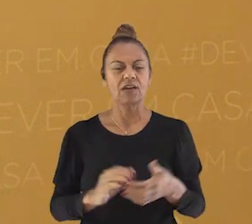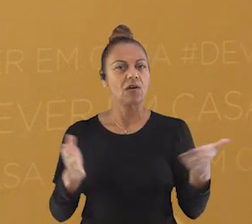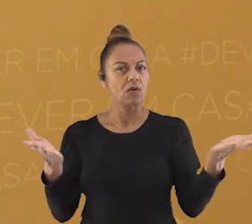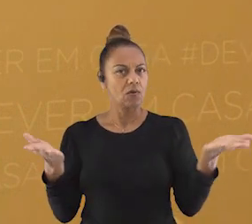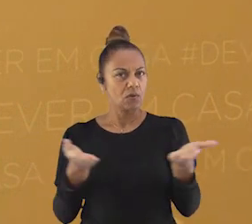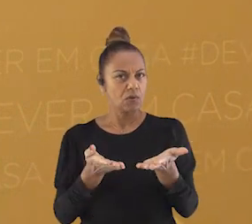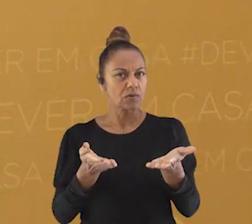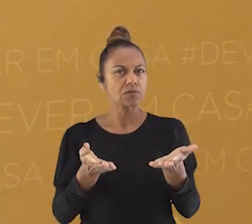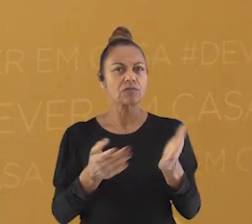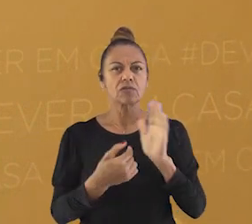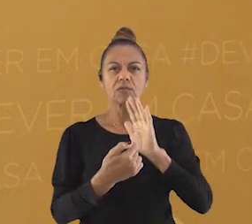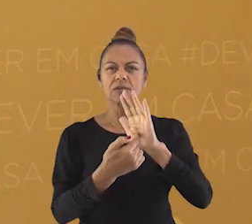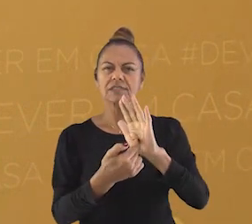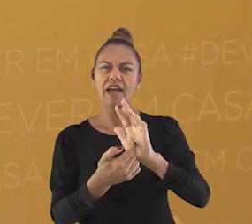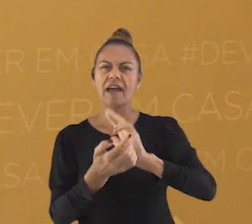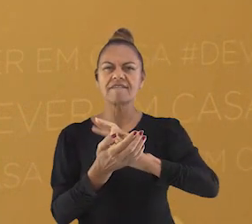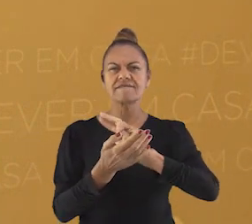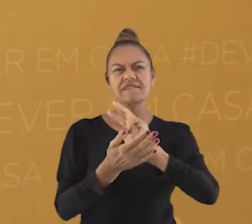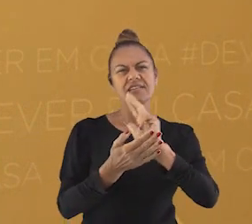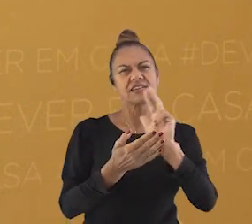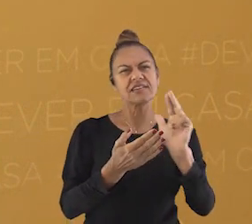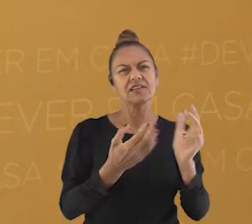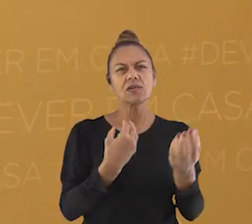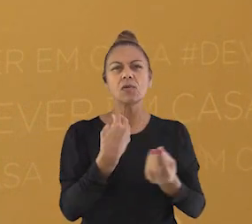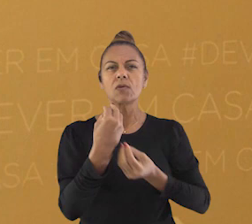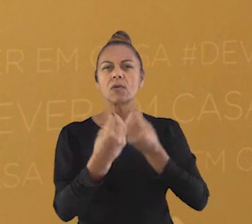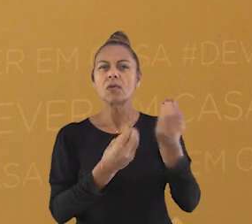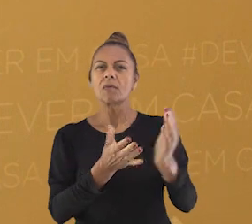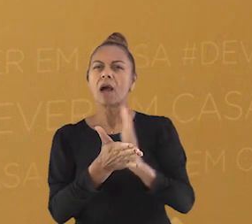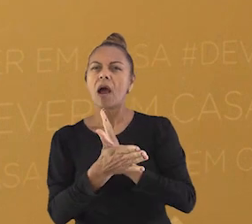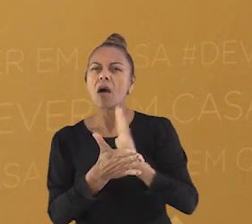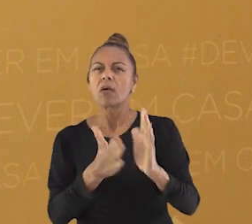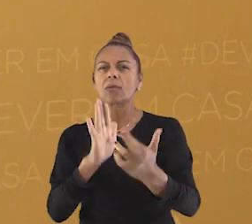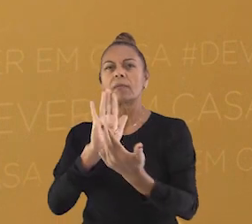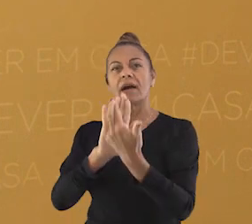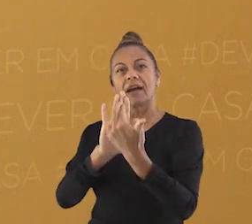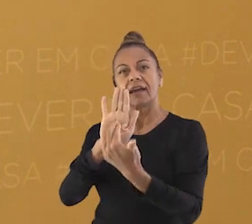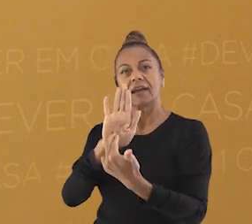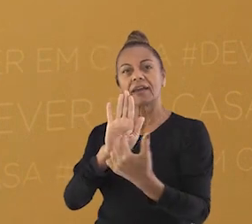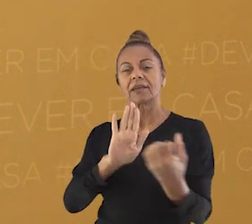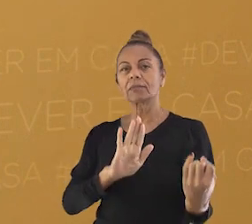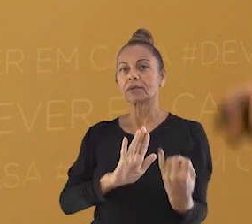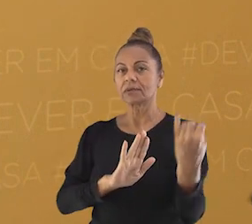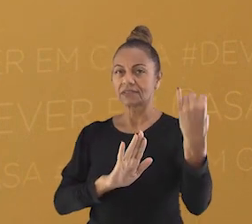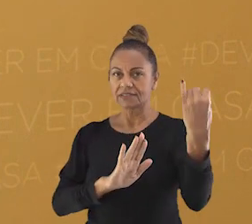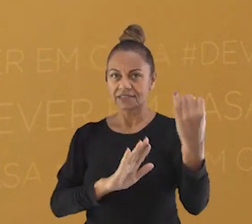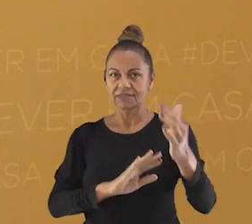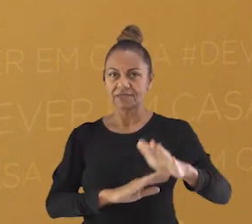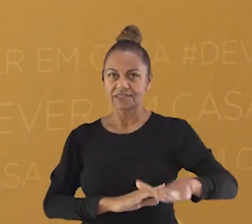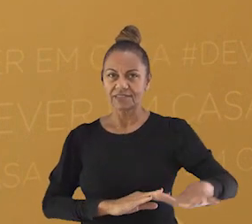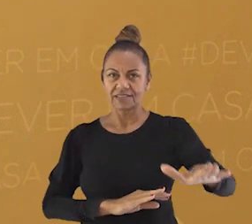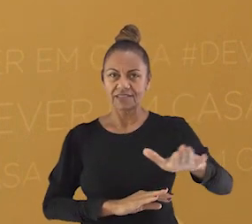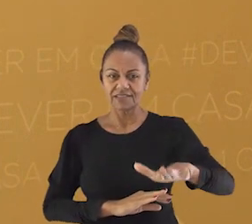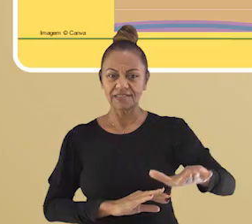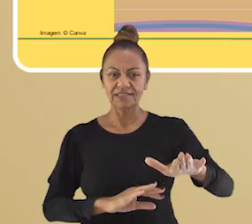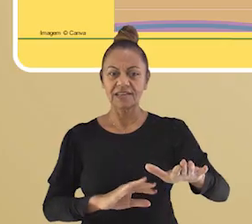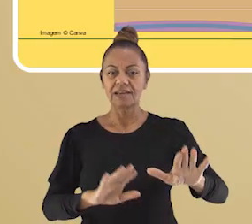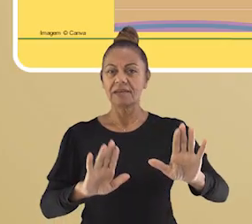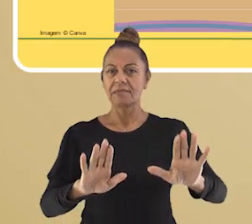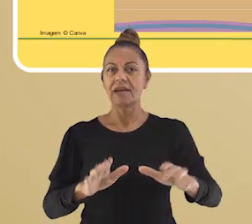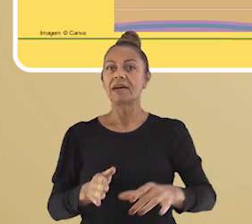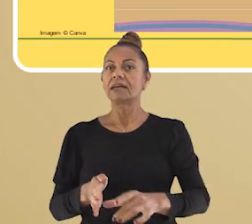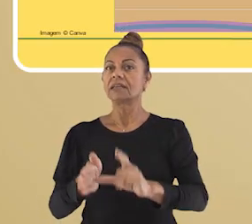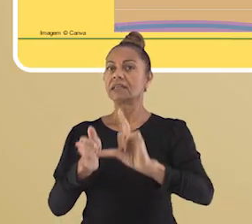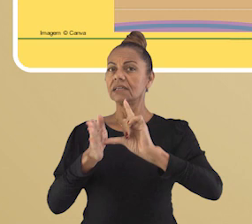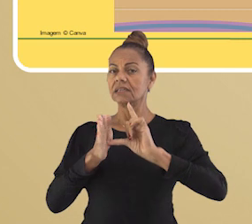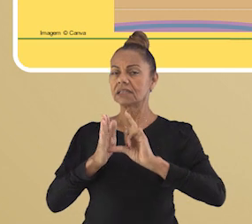de algumas situações diferentes, eu vou mostrar para vocês como são algumas regras importantes para algumas crianças. Antes